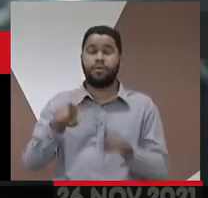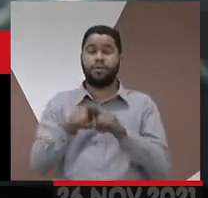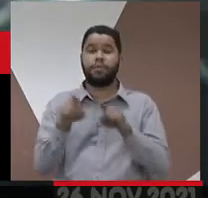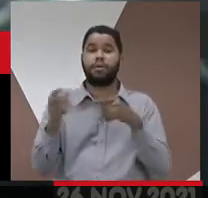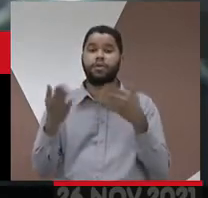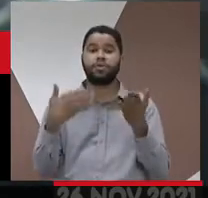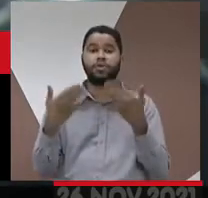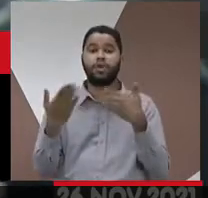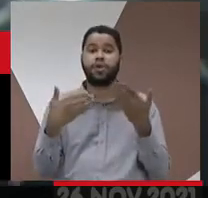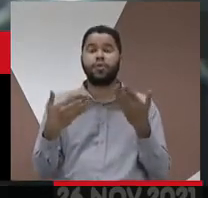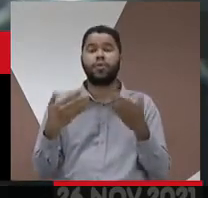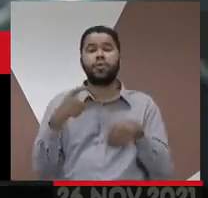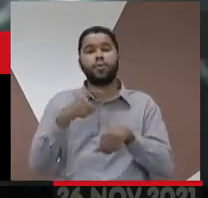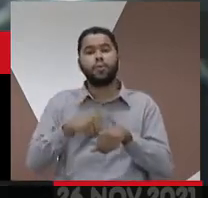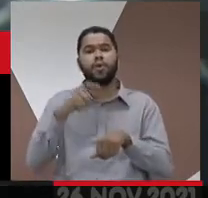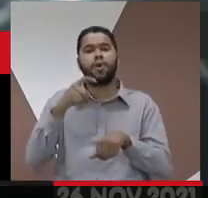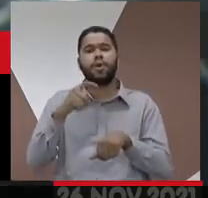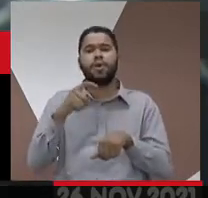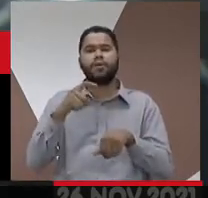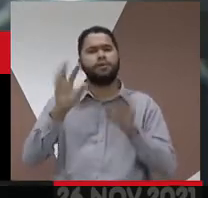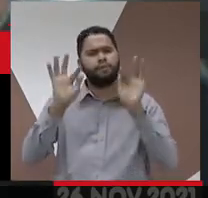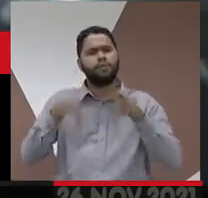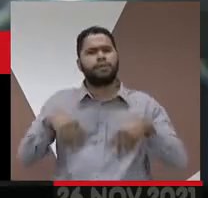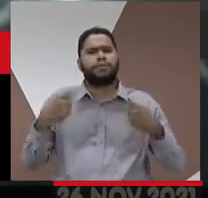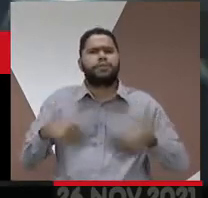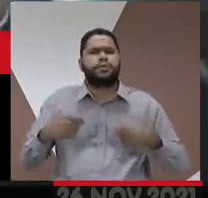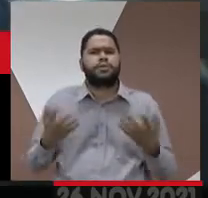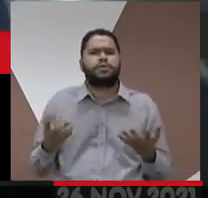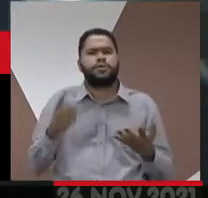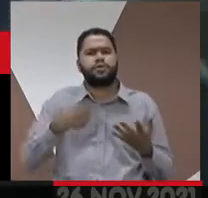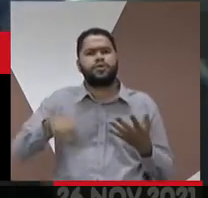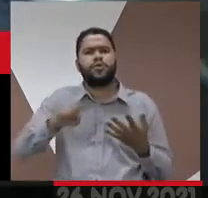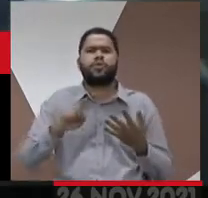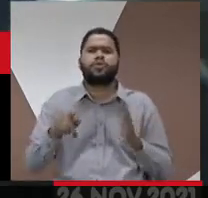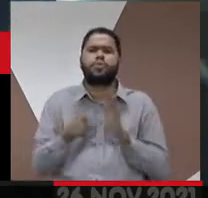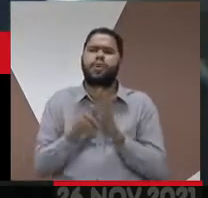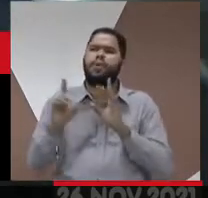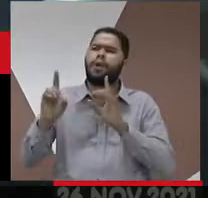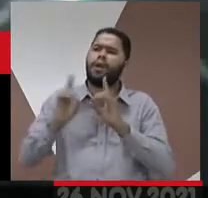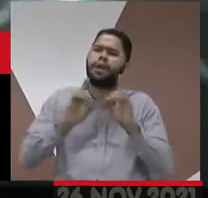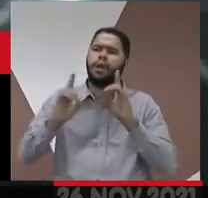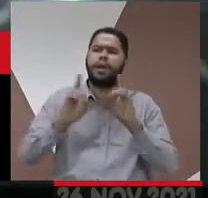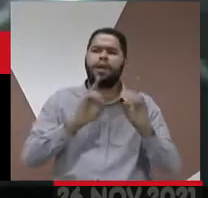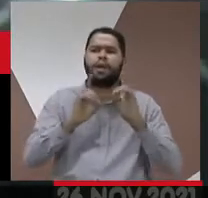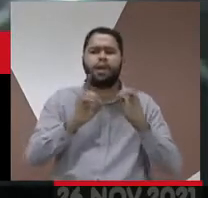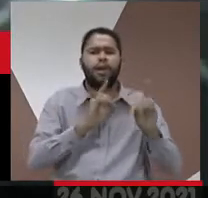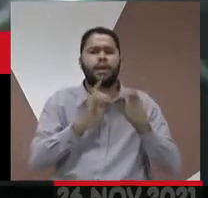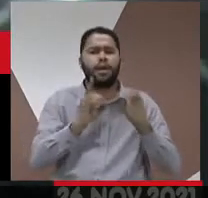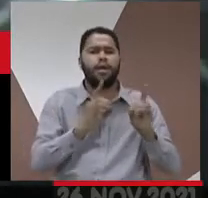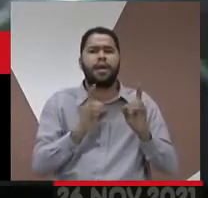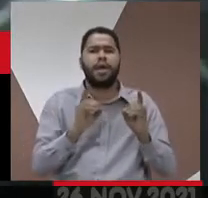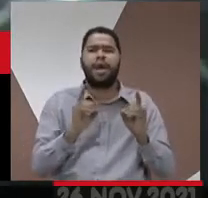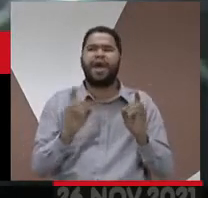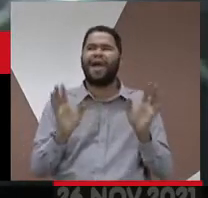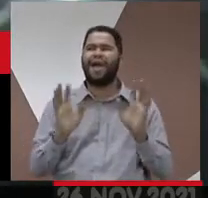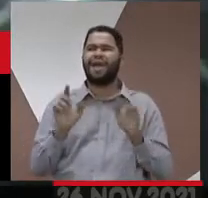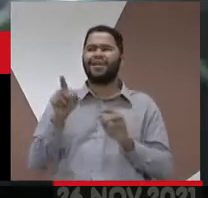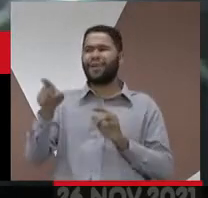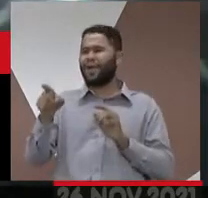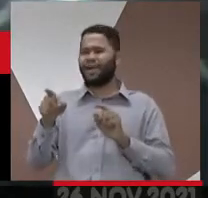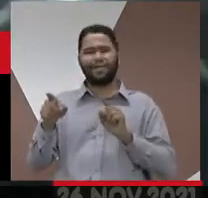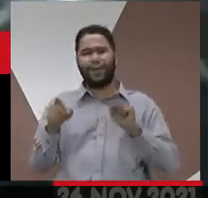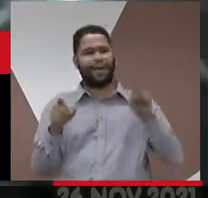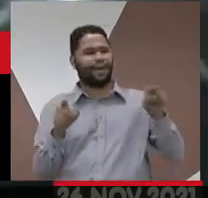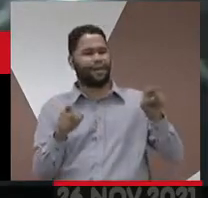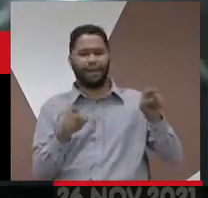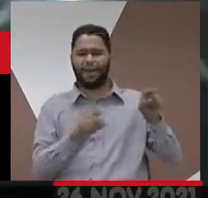ele tem que chegar uma hora, ele tem que finalizar. Se a gente for seguir só de diálogo, houve um que não, eu quero que o anel muda ali, houve outro, o anel